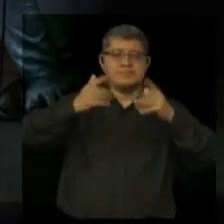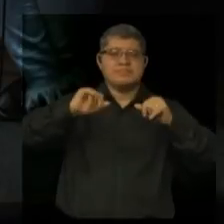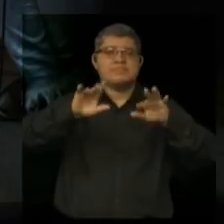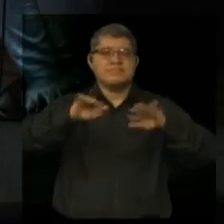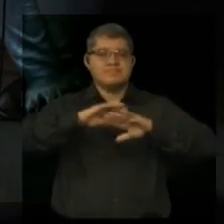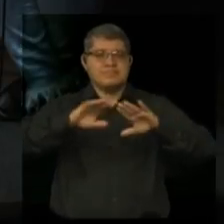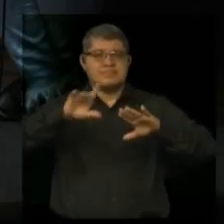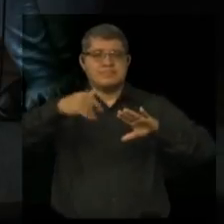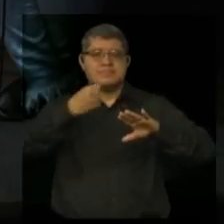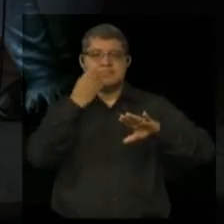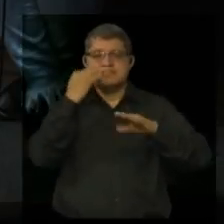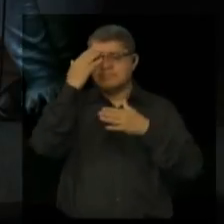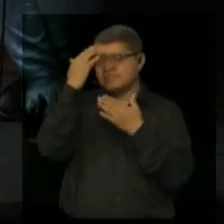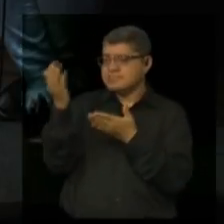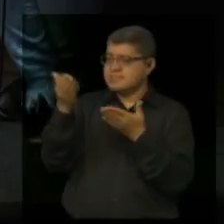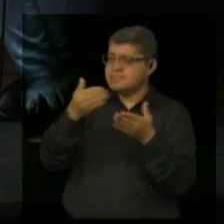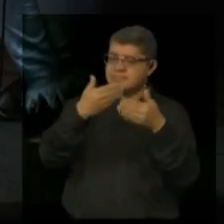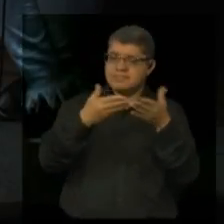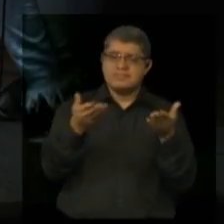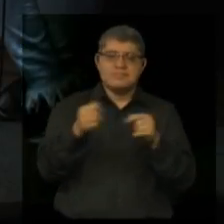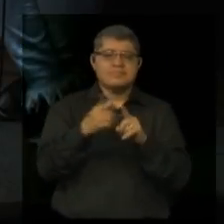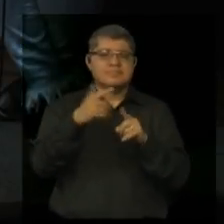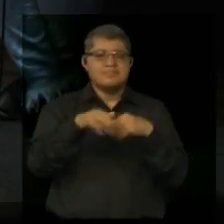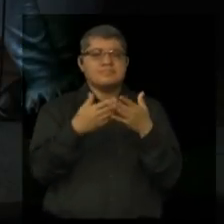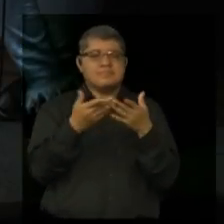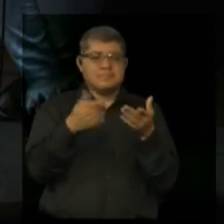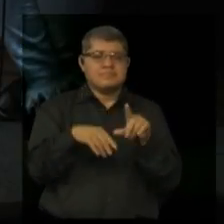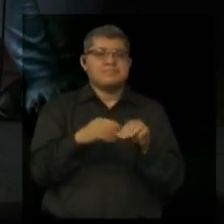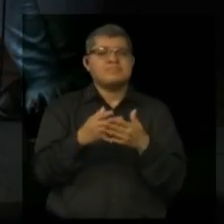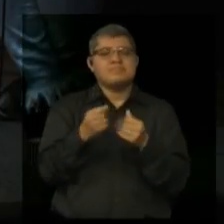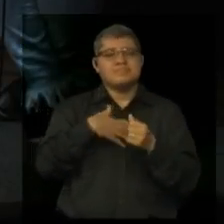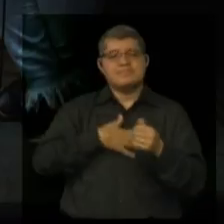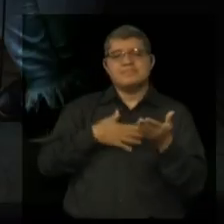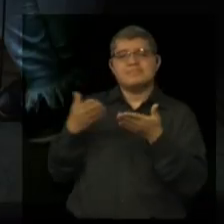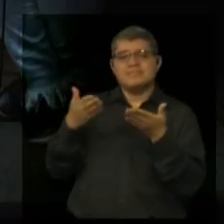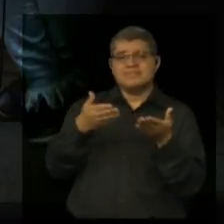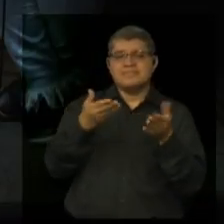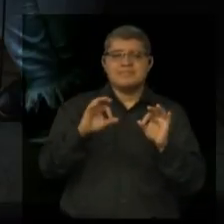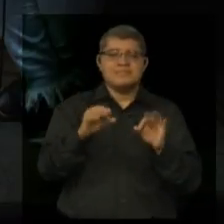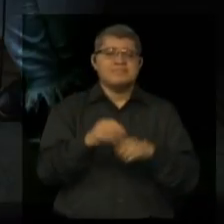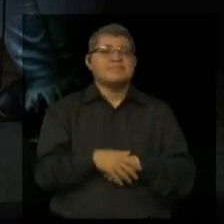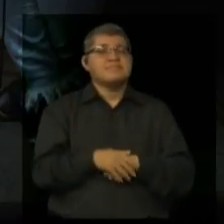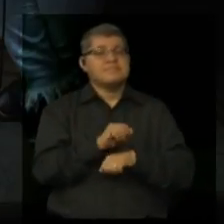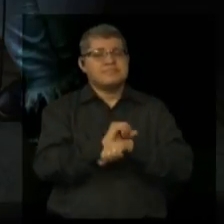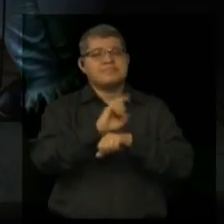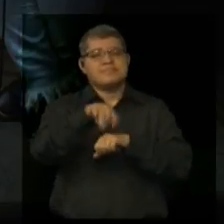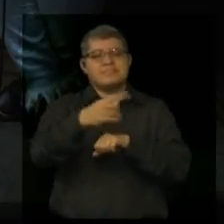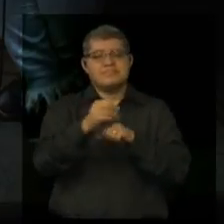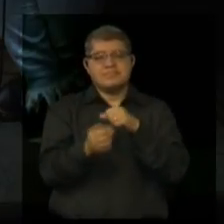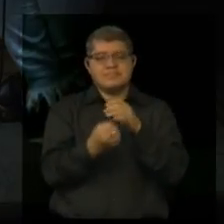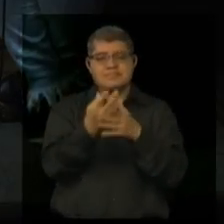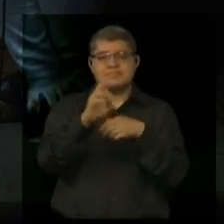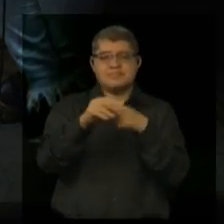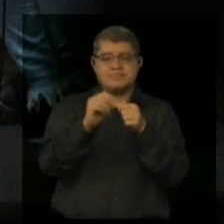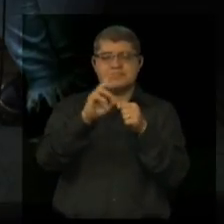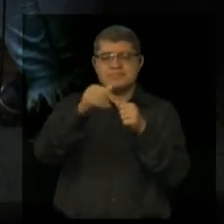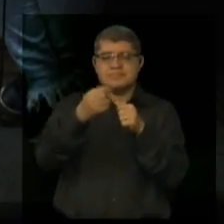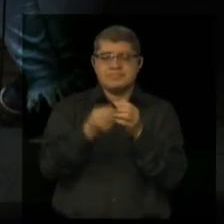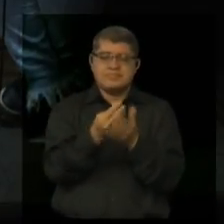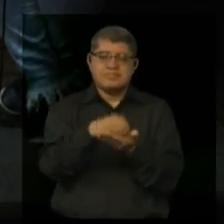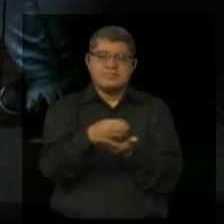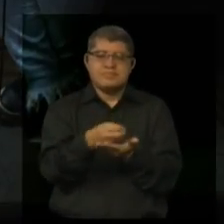gente encerrar. E obrigada pela presença de vocês mais uma vez. Foi um prazer recebê-las aqui. Espero que os frutos que vocês, as